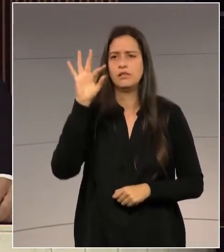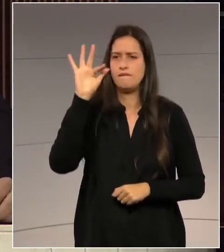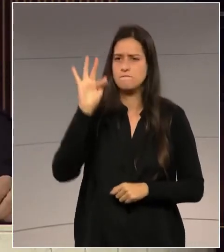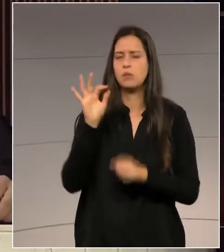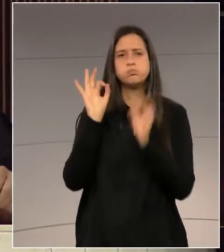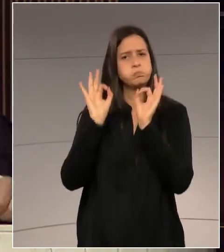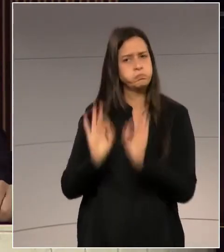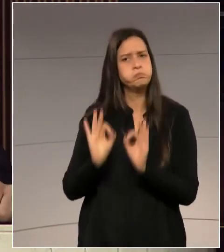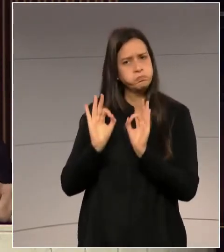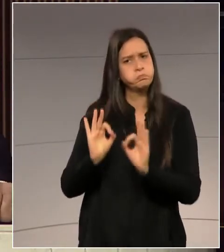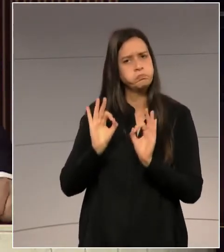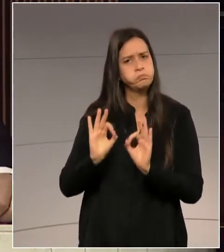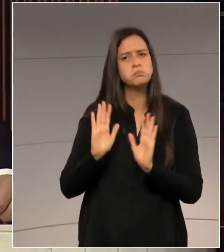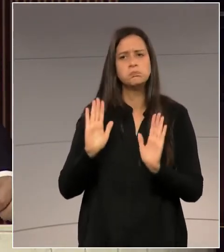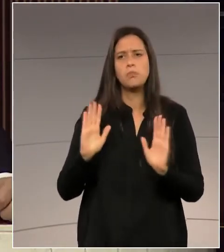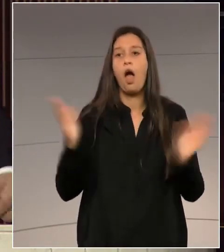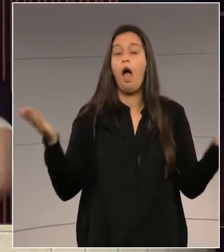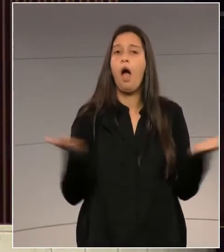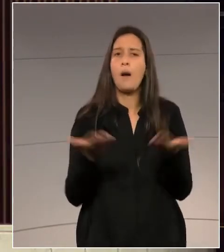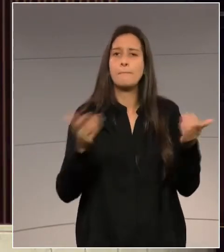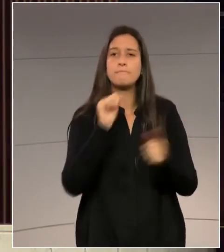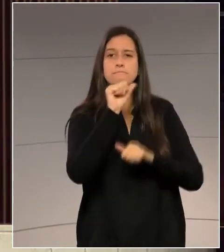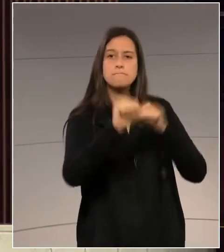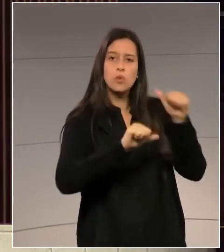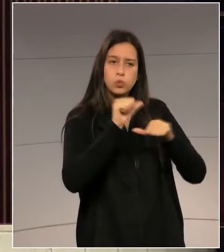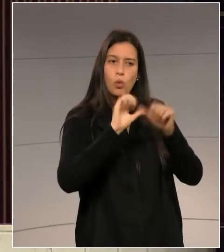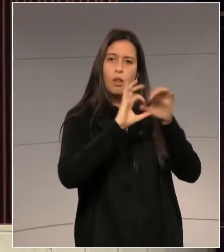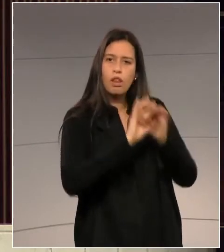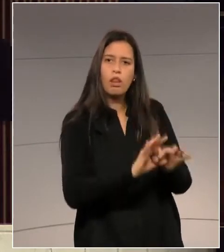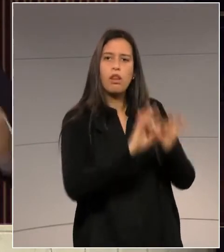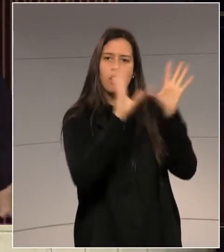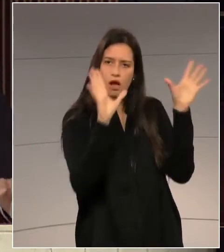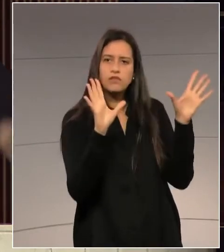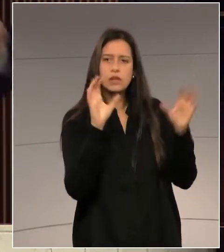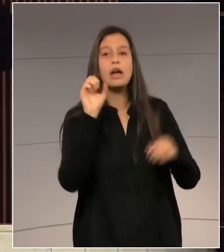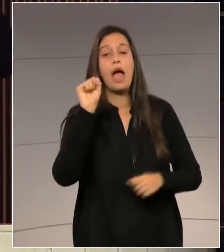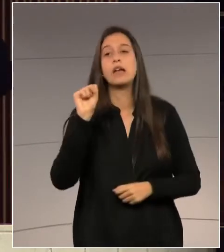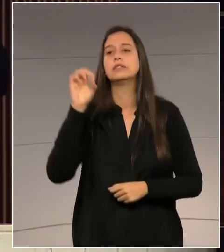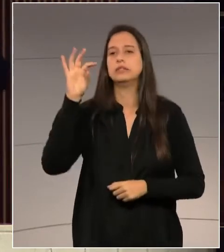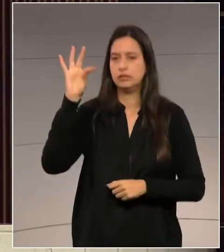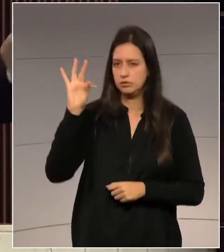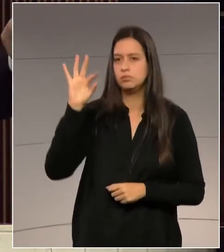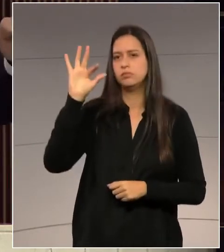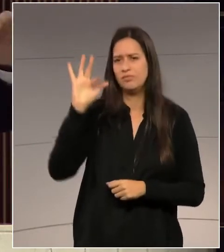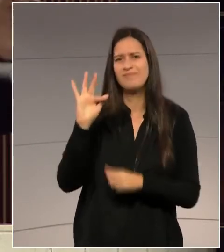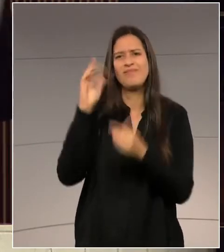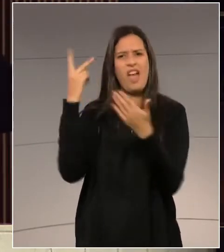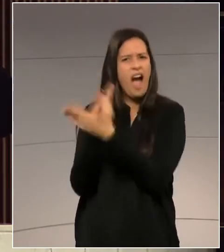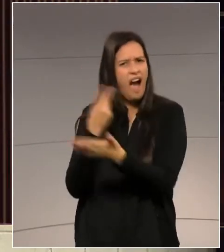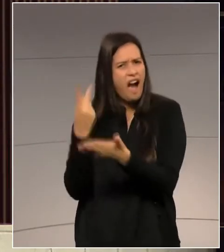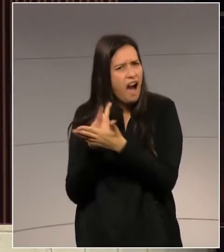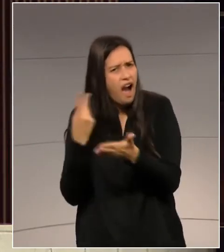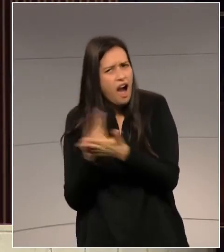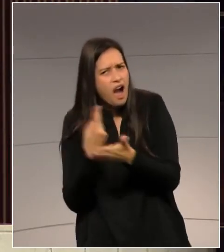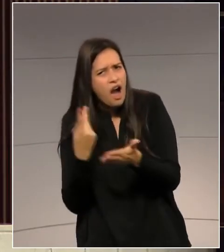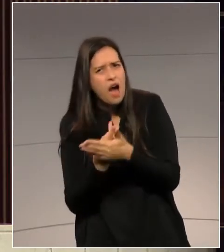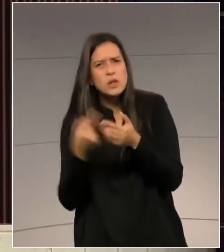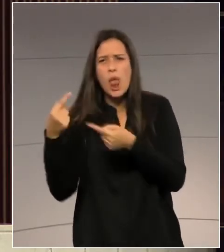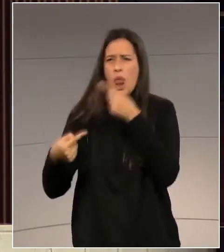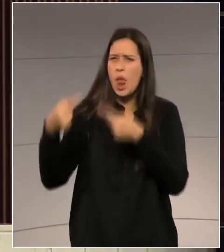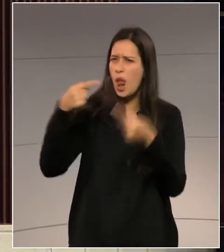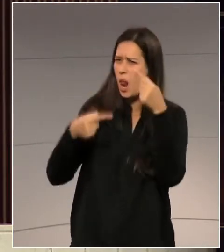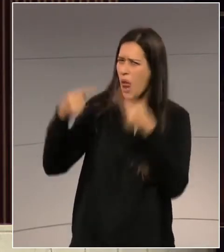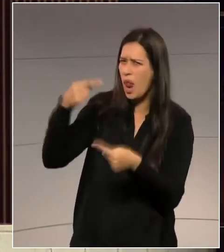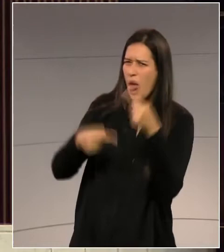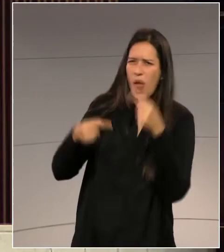não vale o papel não vale a lei valer a pressão do que eu penso e se tem política mais rasteira do que essa não existe